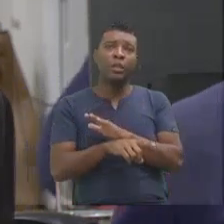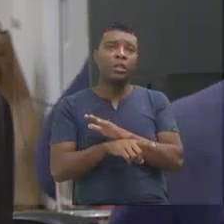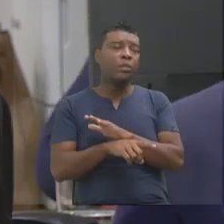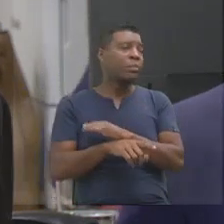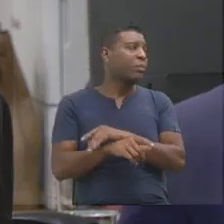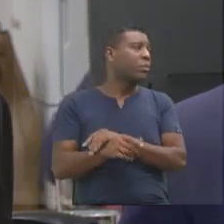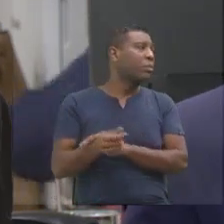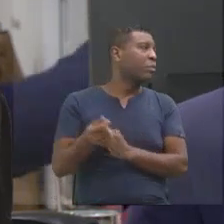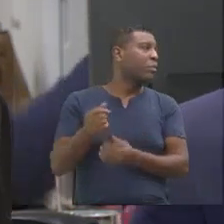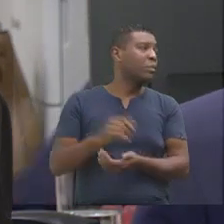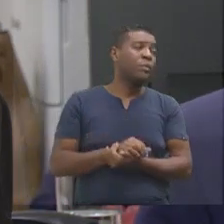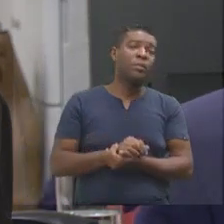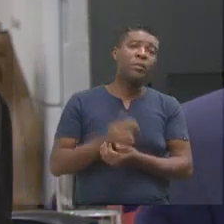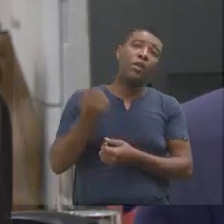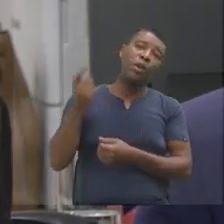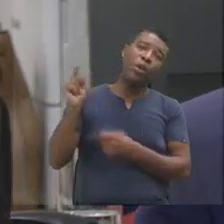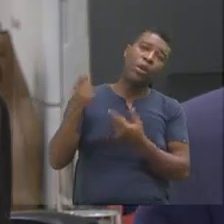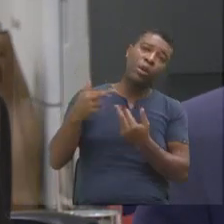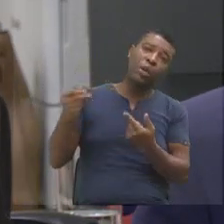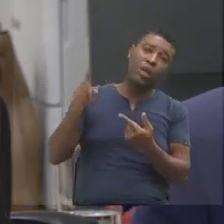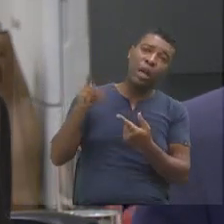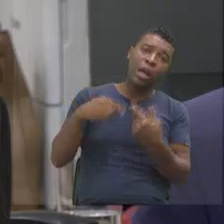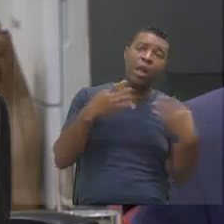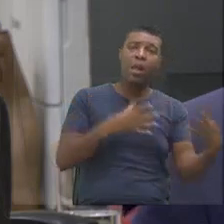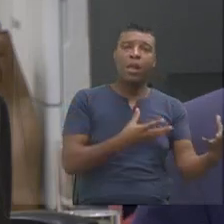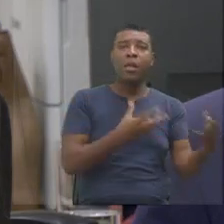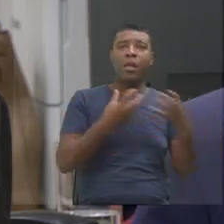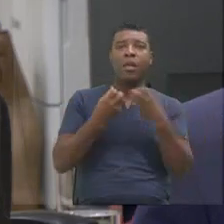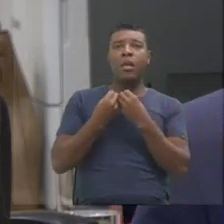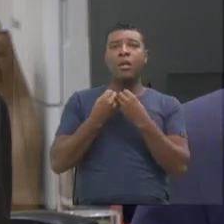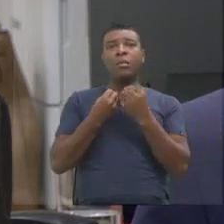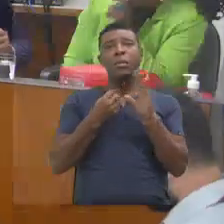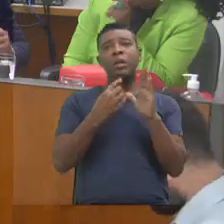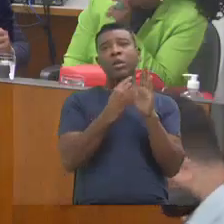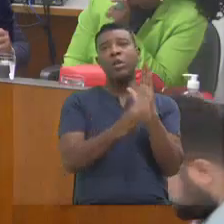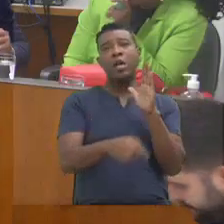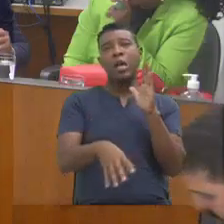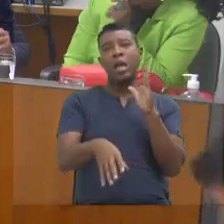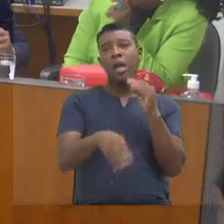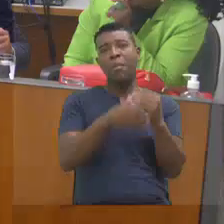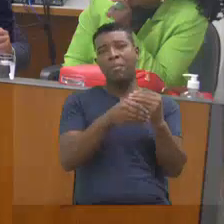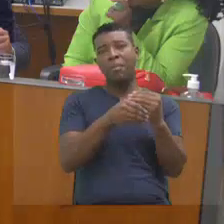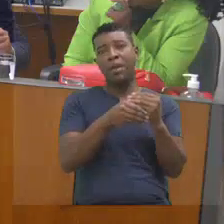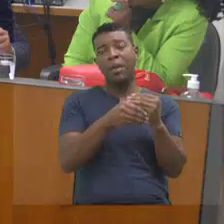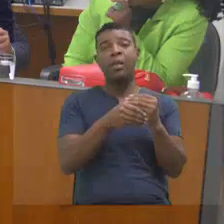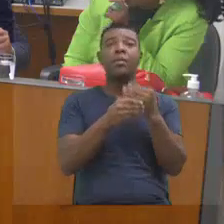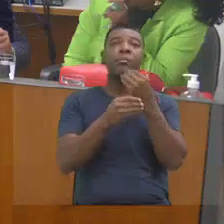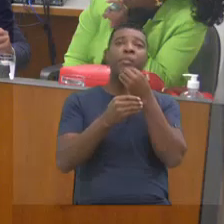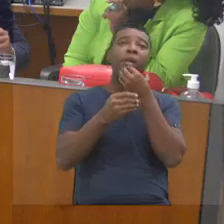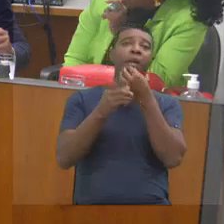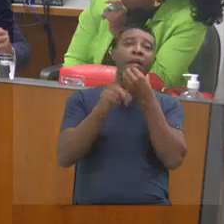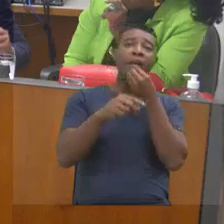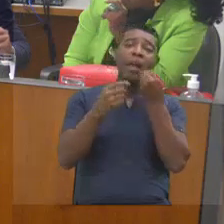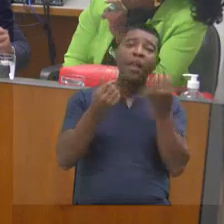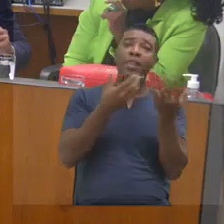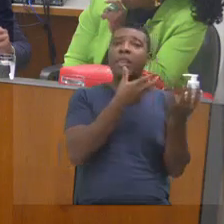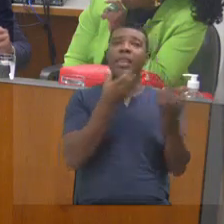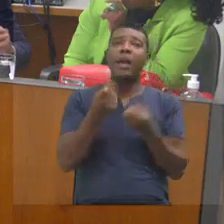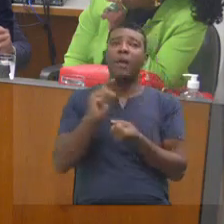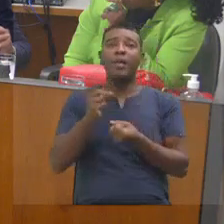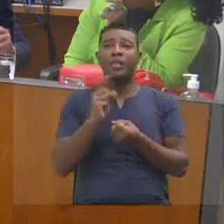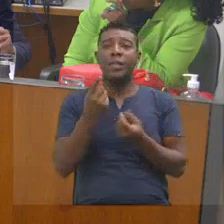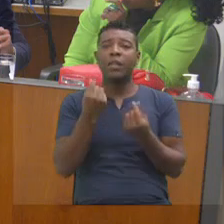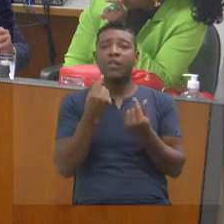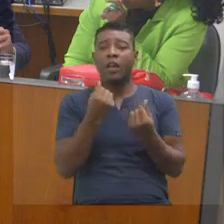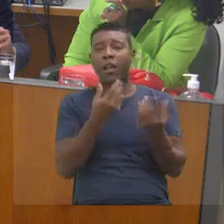questão secretário são problemas de execução de emendas né e a negativa de receber valores ou aplicar valores que